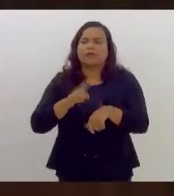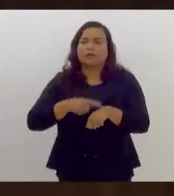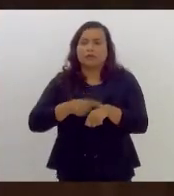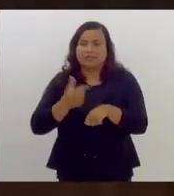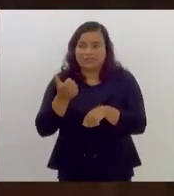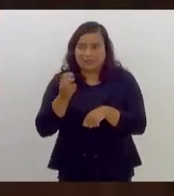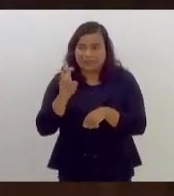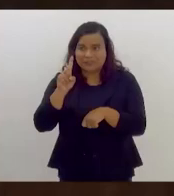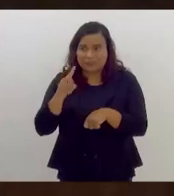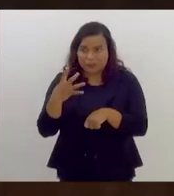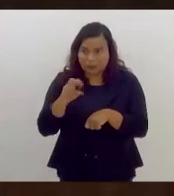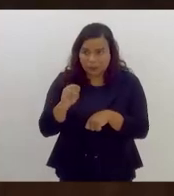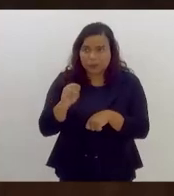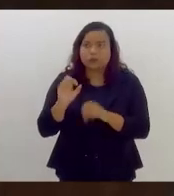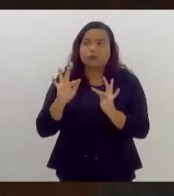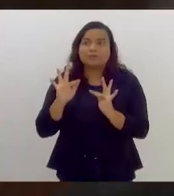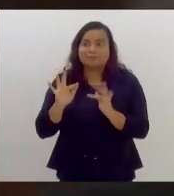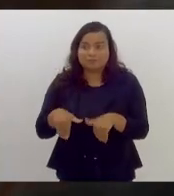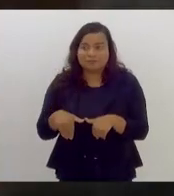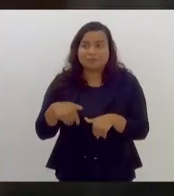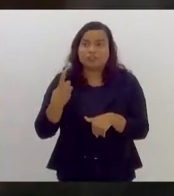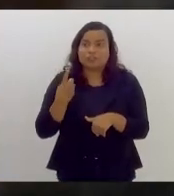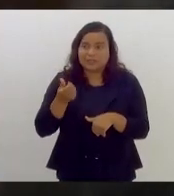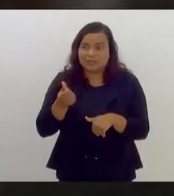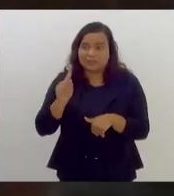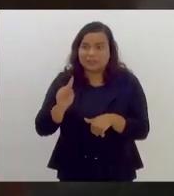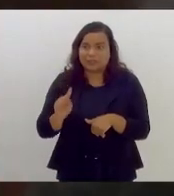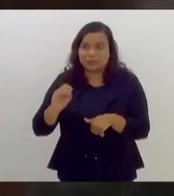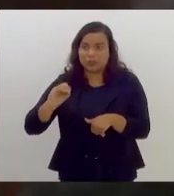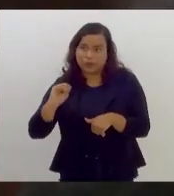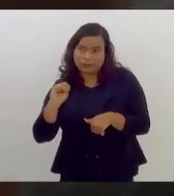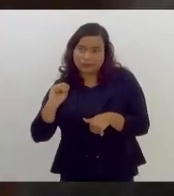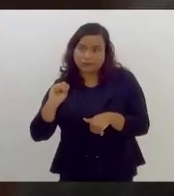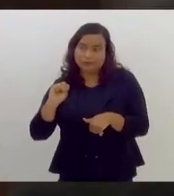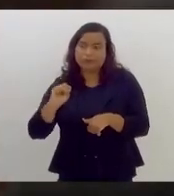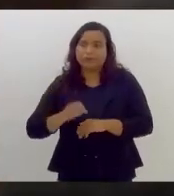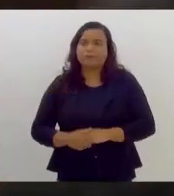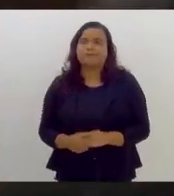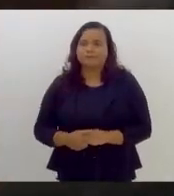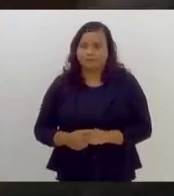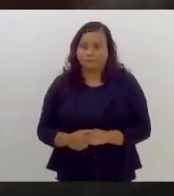48 minutos, encerrou-se às 16 horas e 8 minutos.